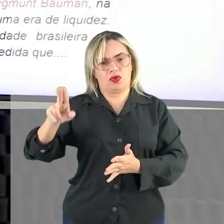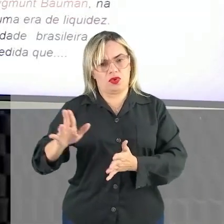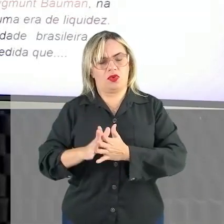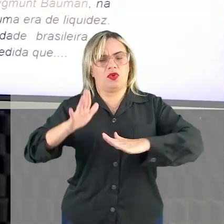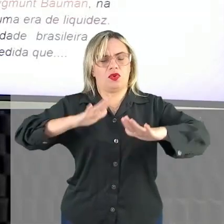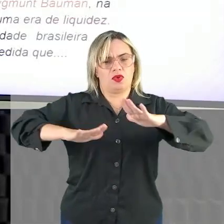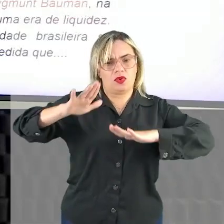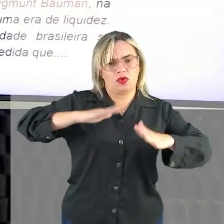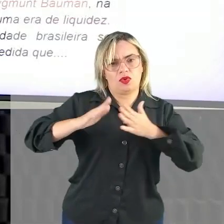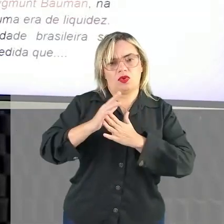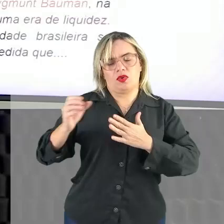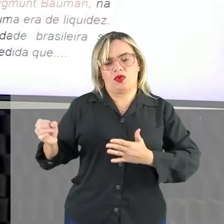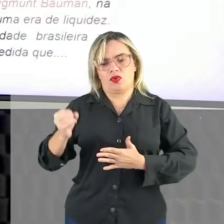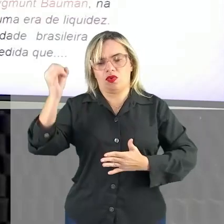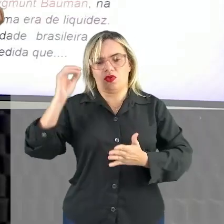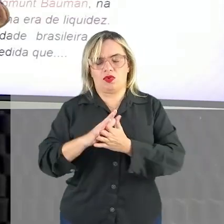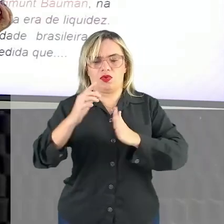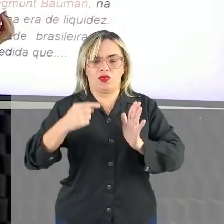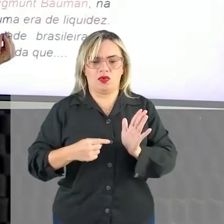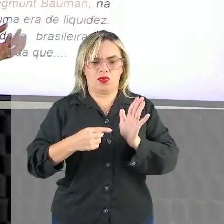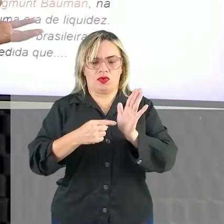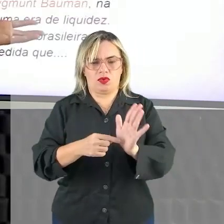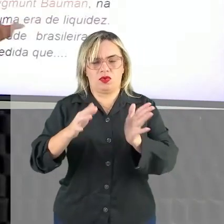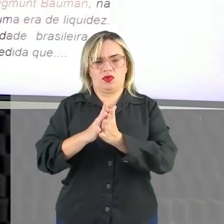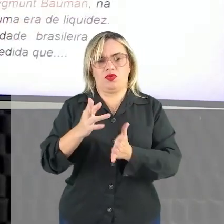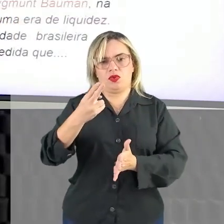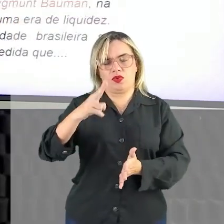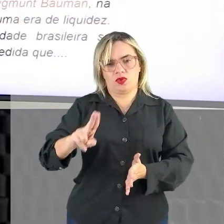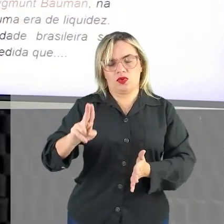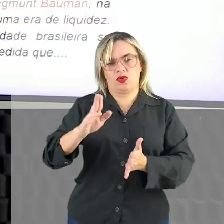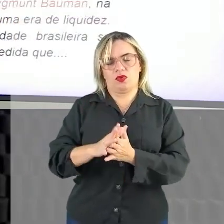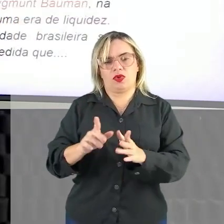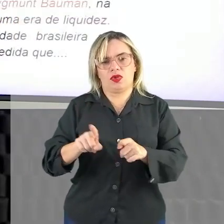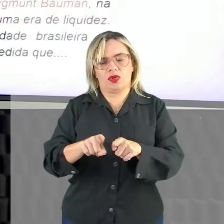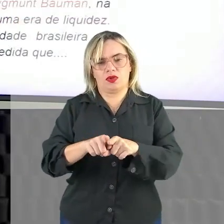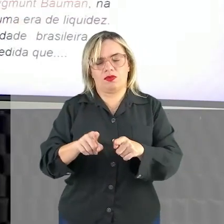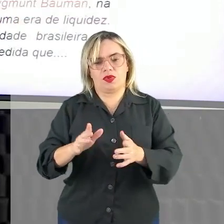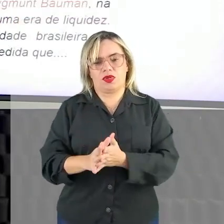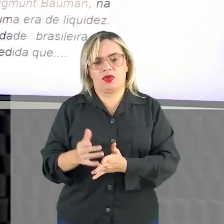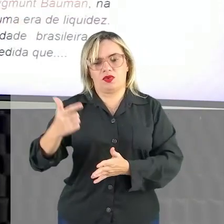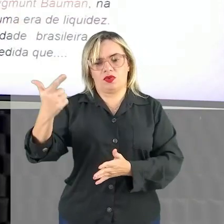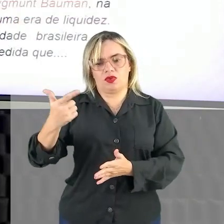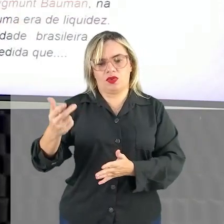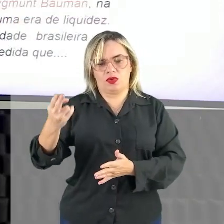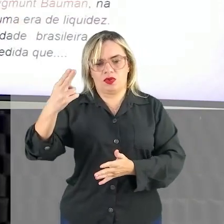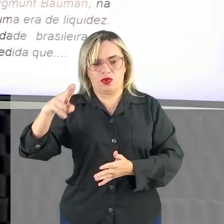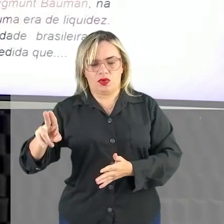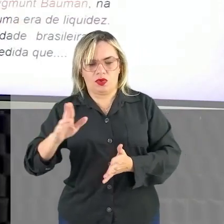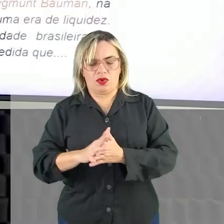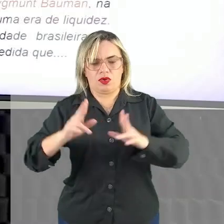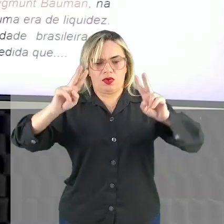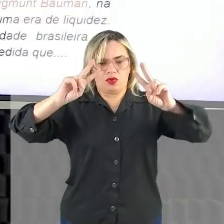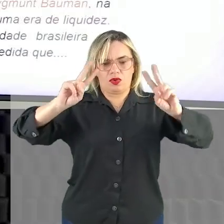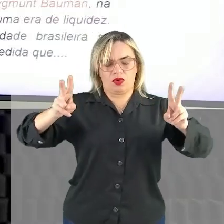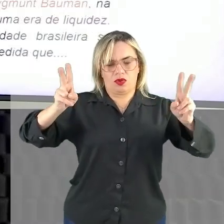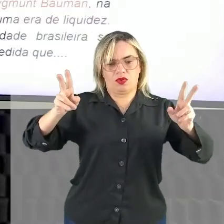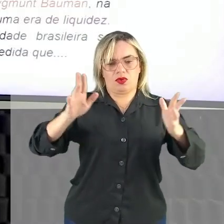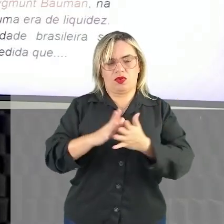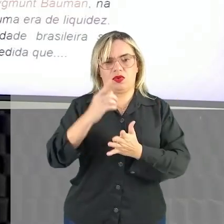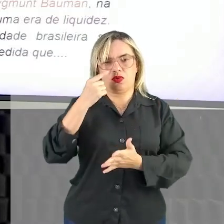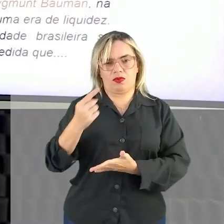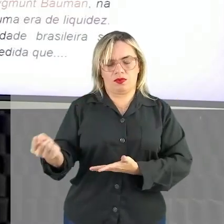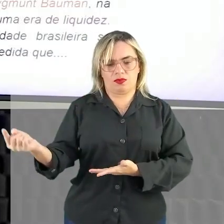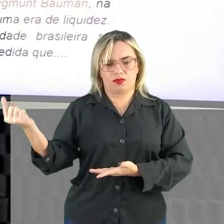com isso. É importante que você apresente o nome e sobrenome, tá? Na obra Tempos Líquidos, olha como a obra aparece